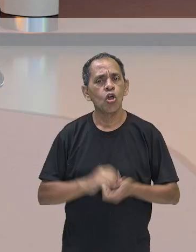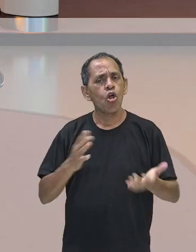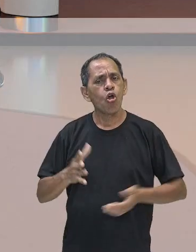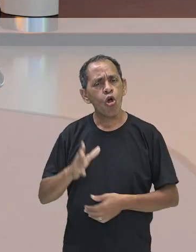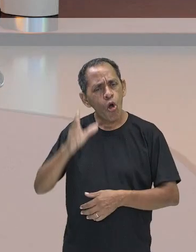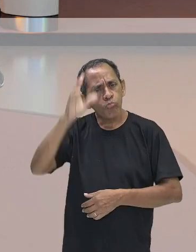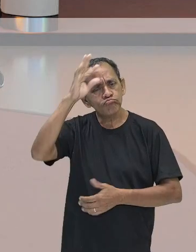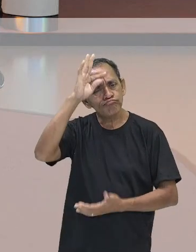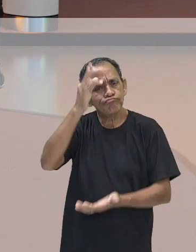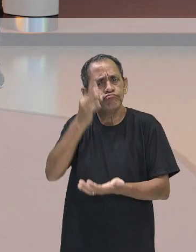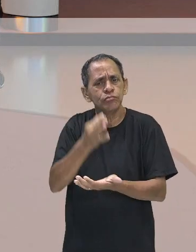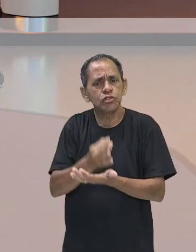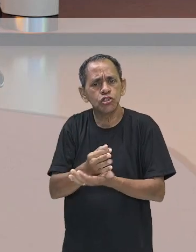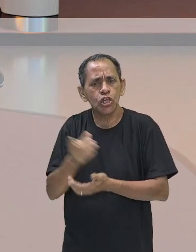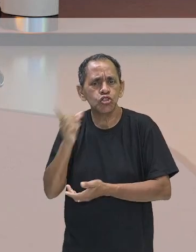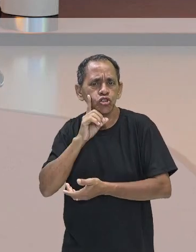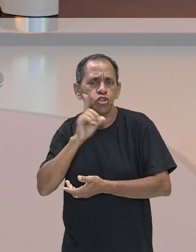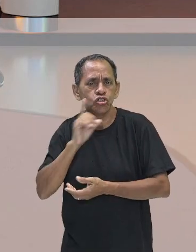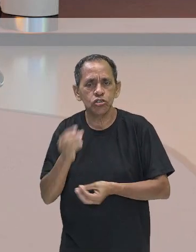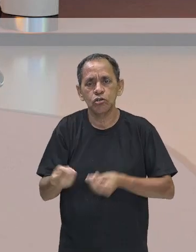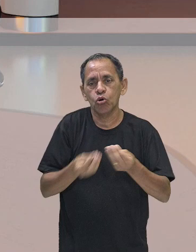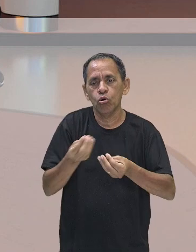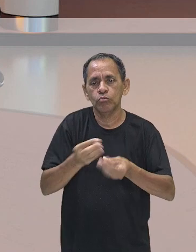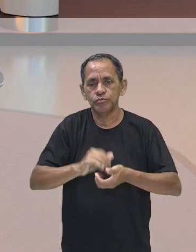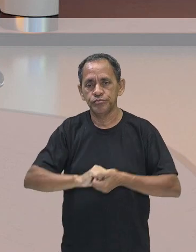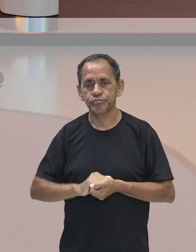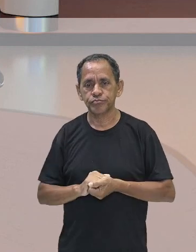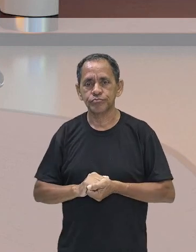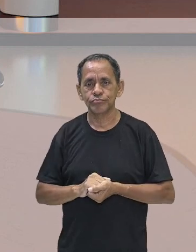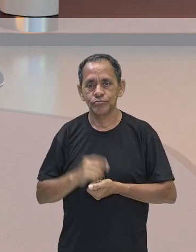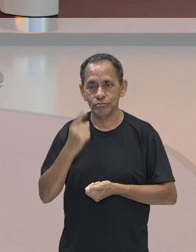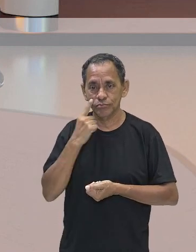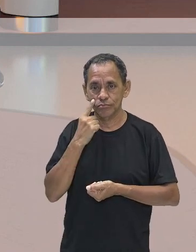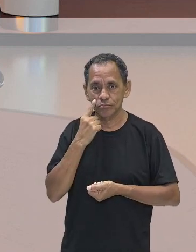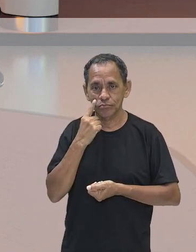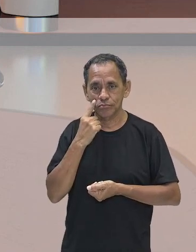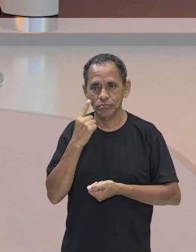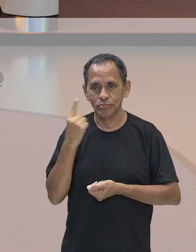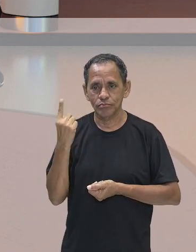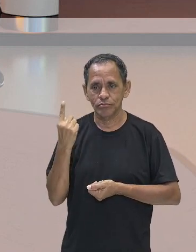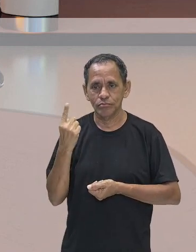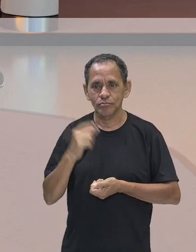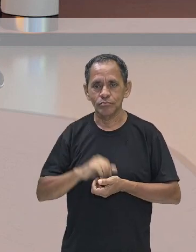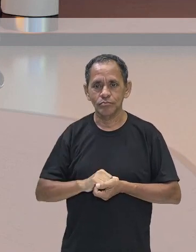dia? Vamos lá, gente. Vamos então para as permanências.